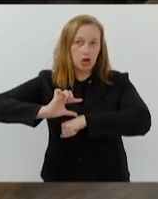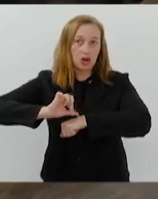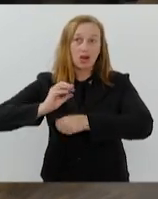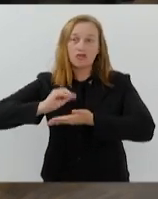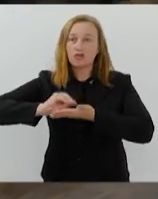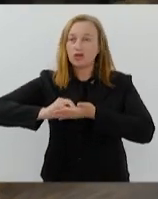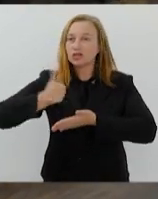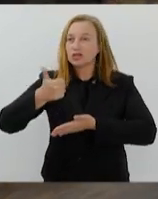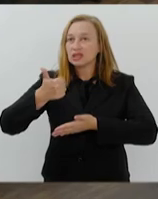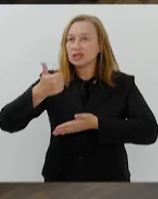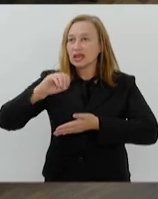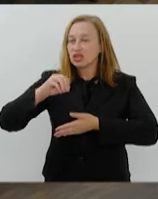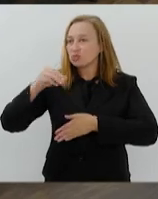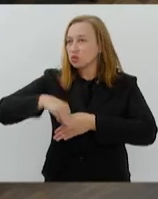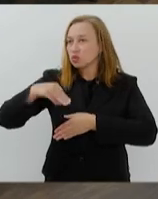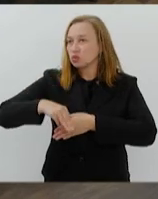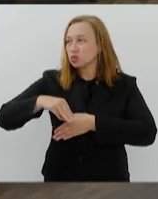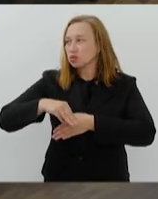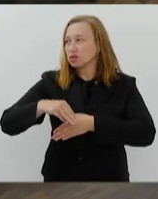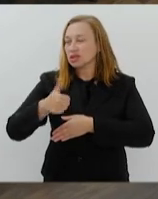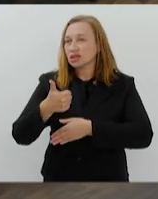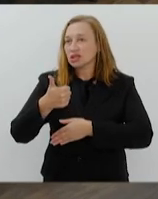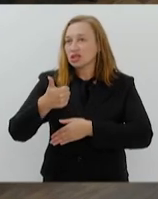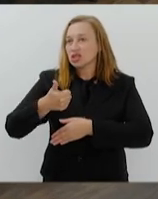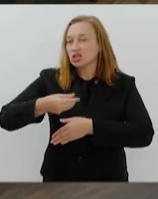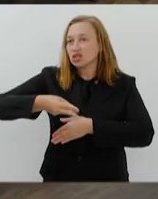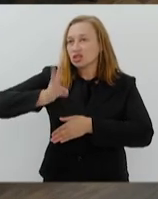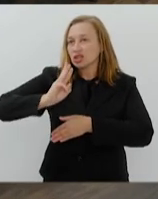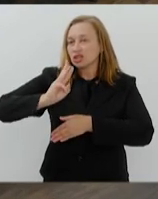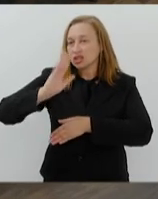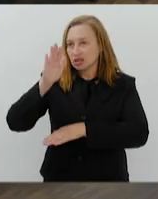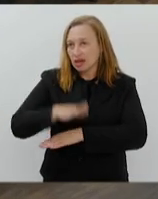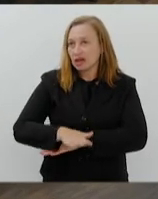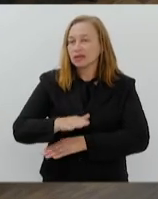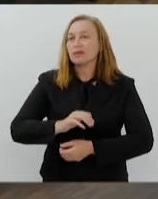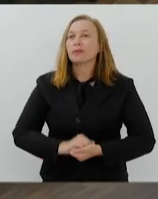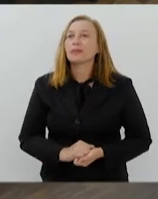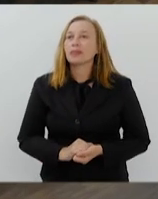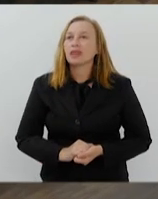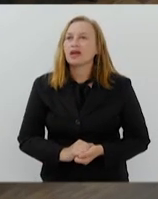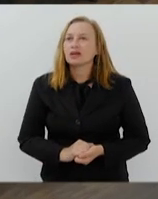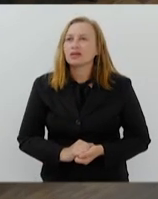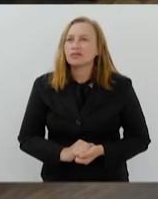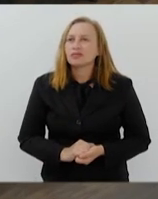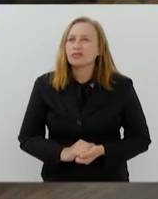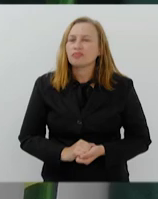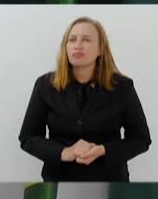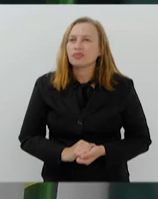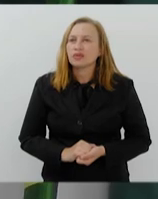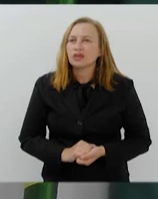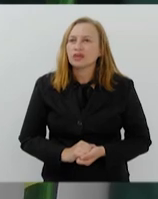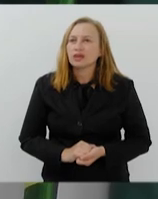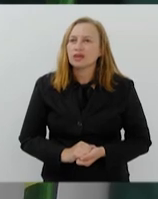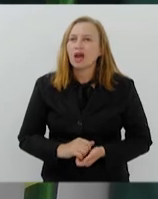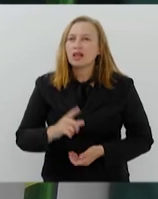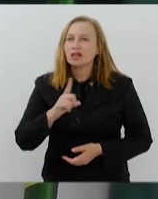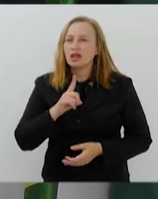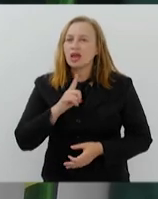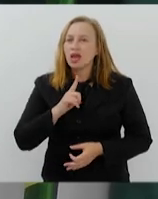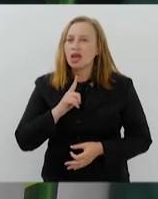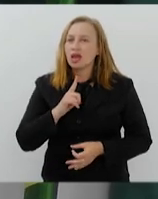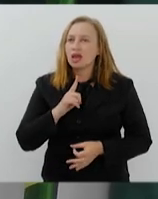minutos Pras Três e com muita cautela porque Como disse né a cadade tem algum projeto